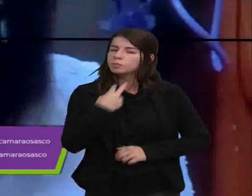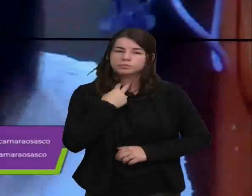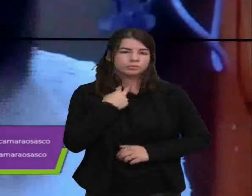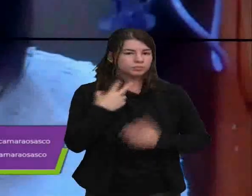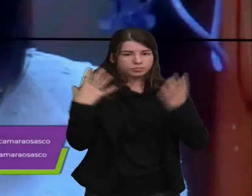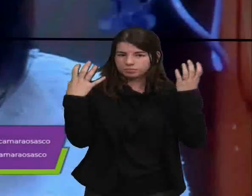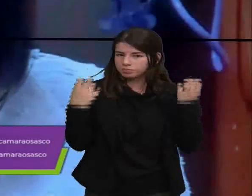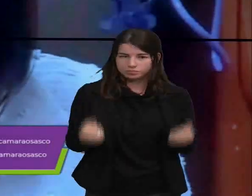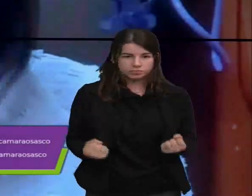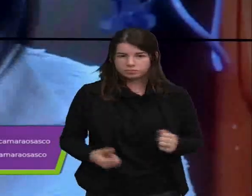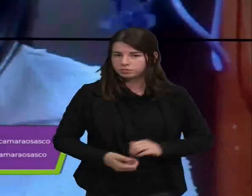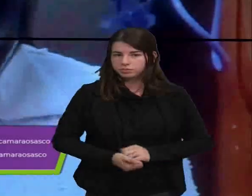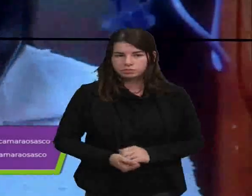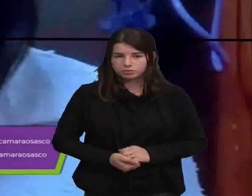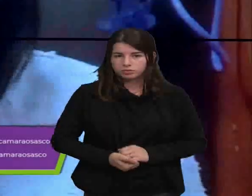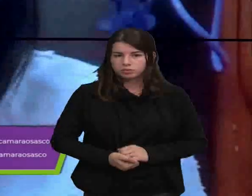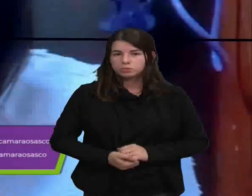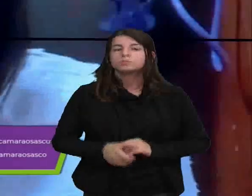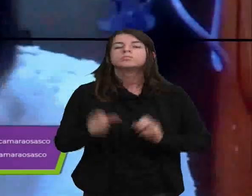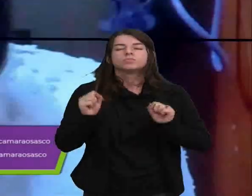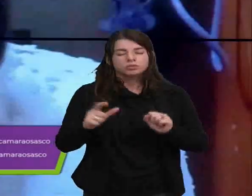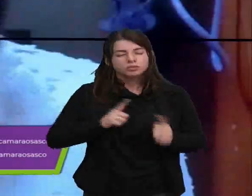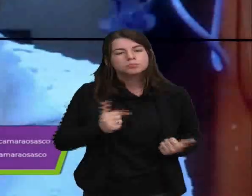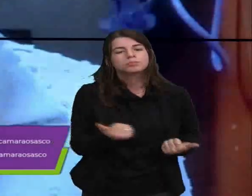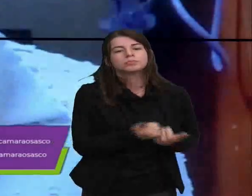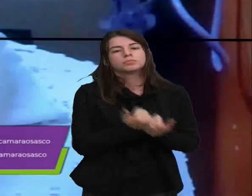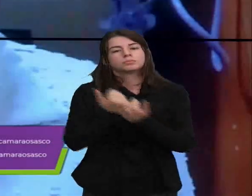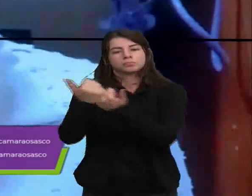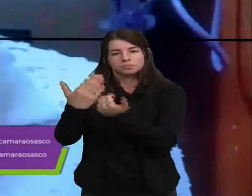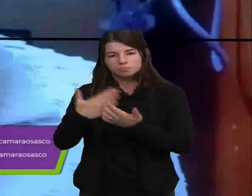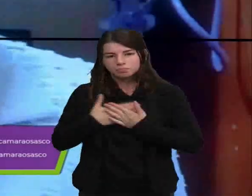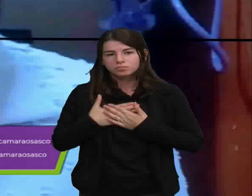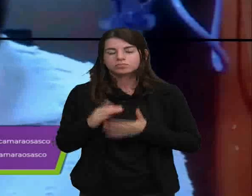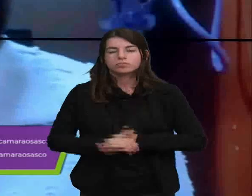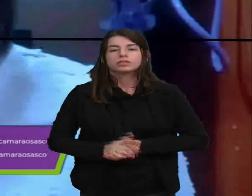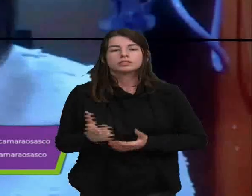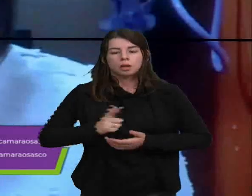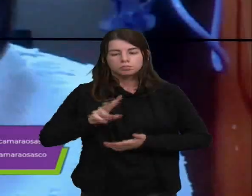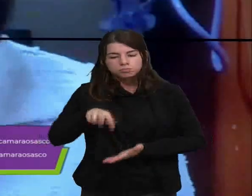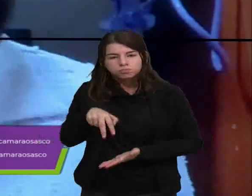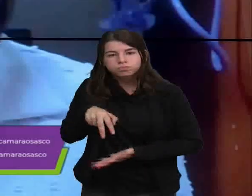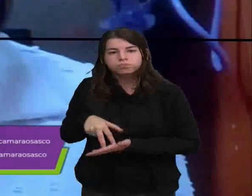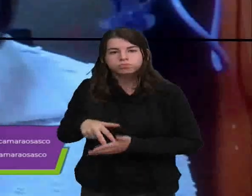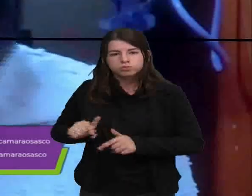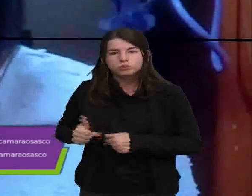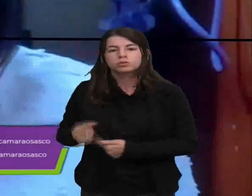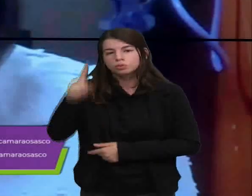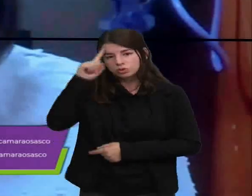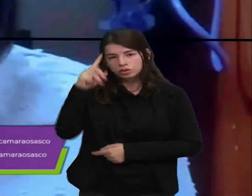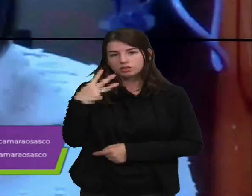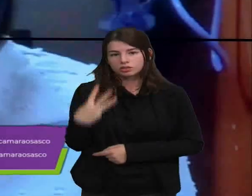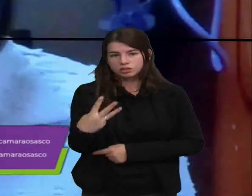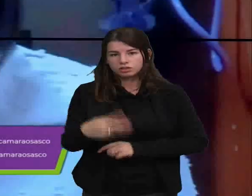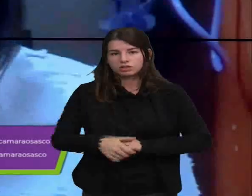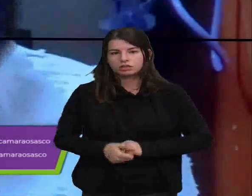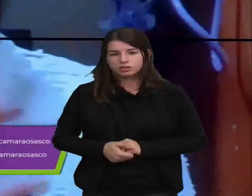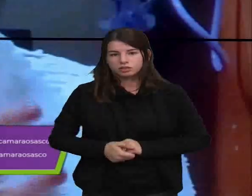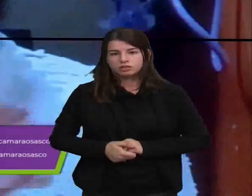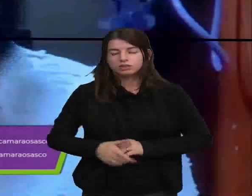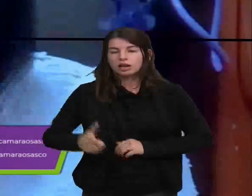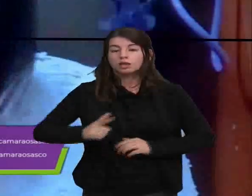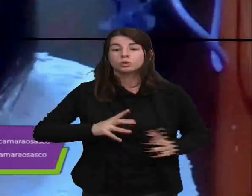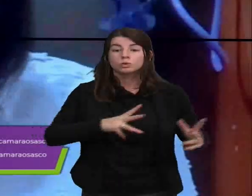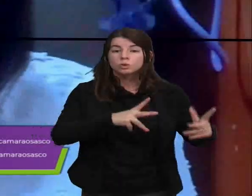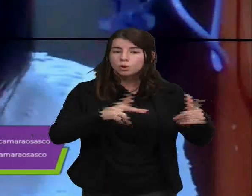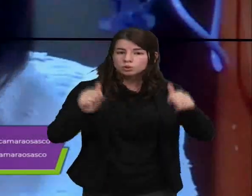compactuar comigo contem comigo na consolidação dessa frente no dia 3 vão haver atos por todo